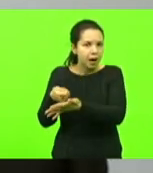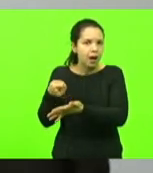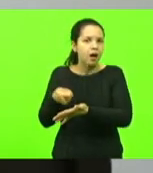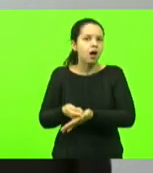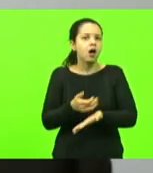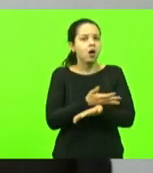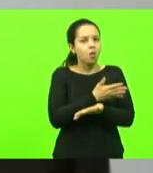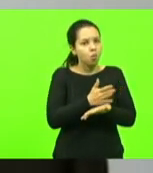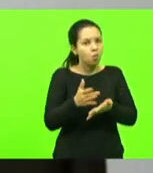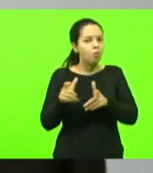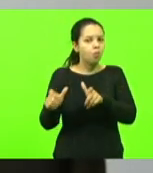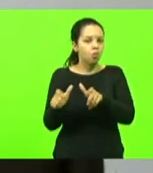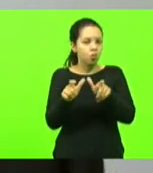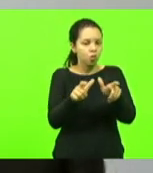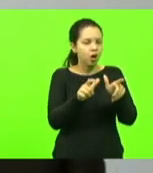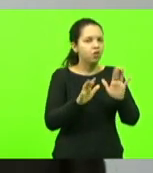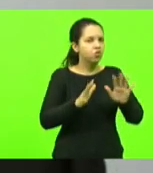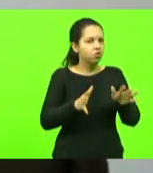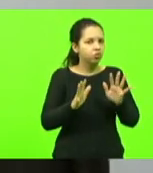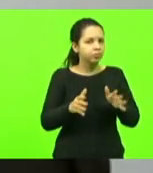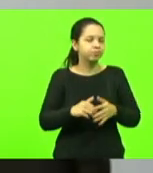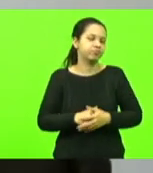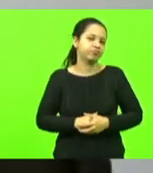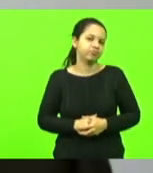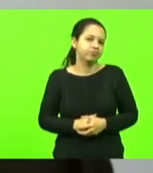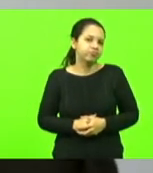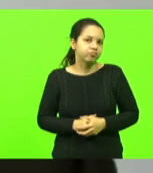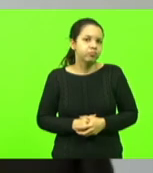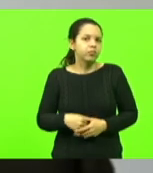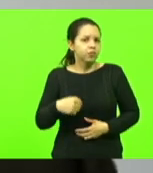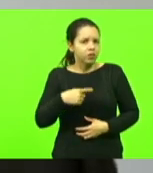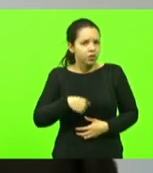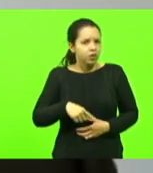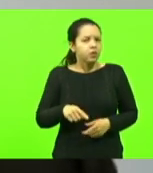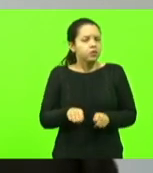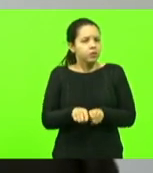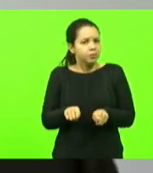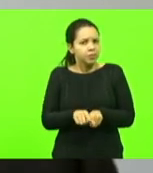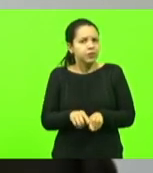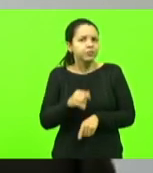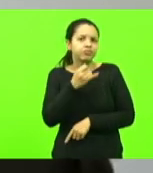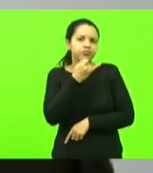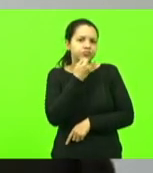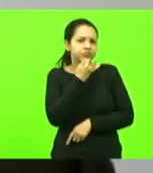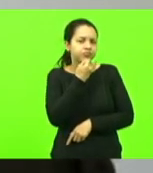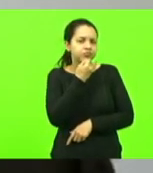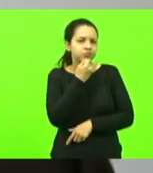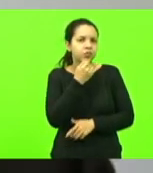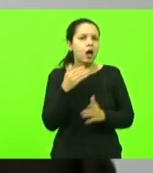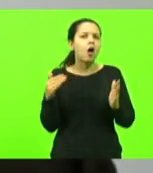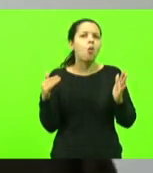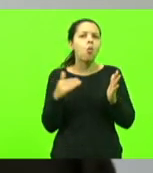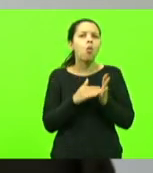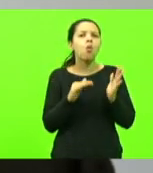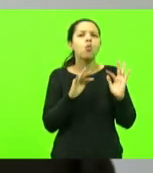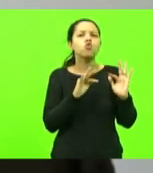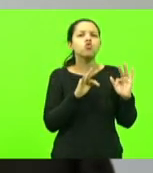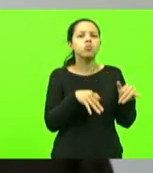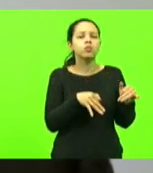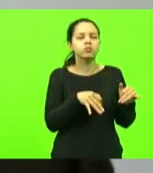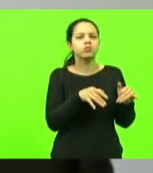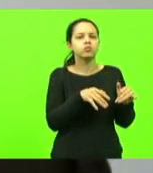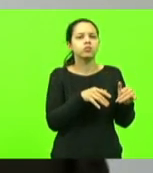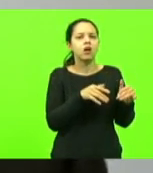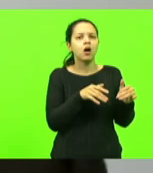ressaltar é que a gente fica muito chateado com a última região que será paga. Qual será a última região que será paga? Qual